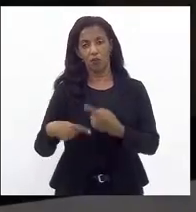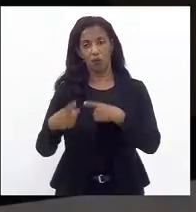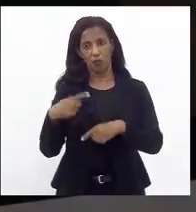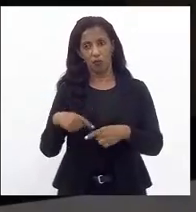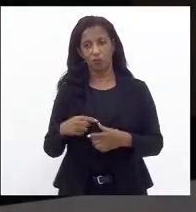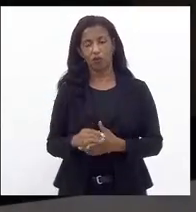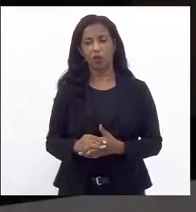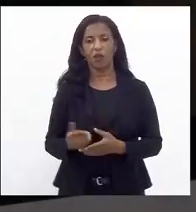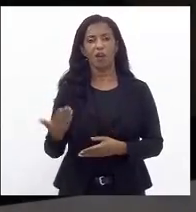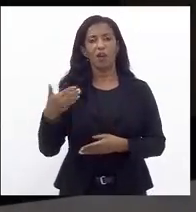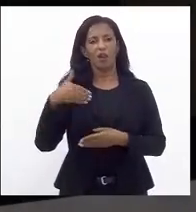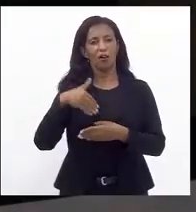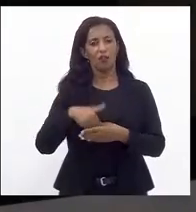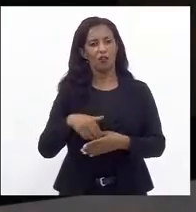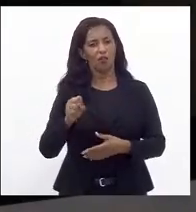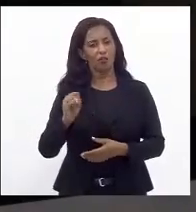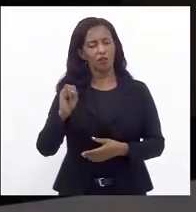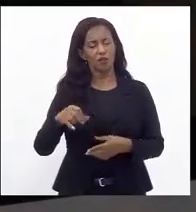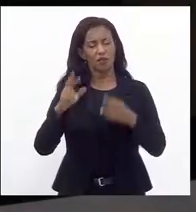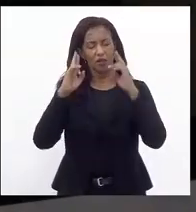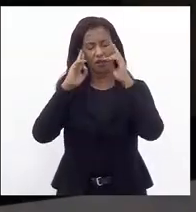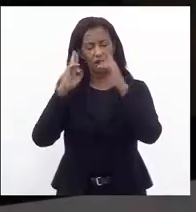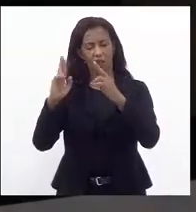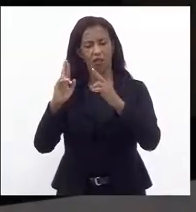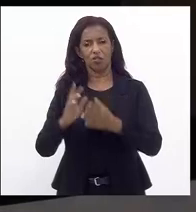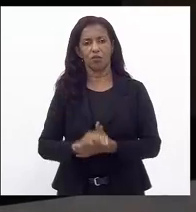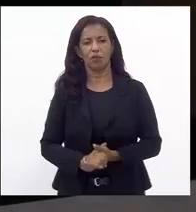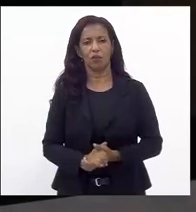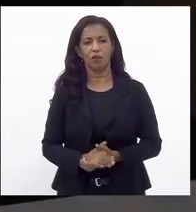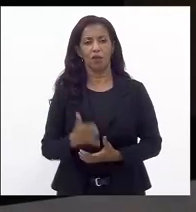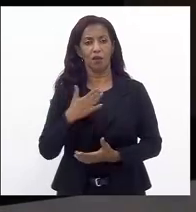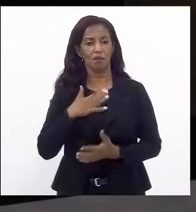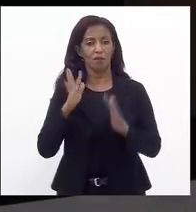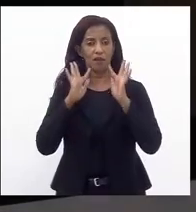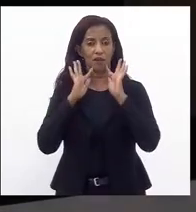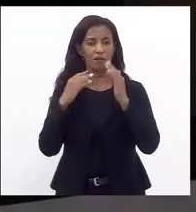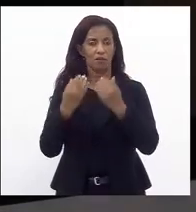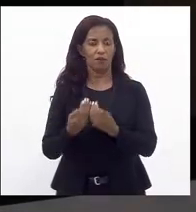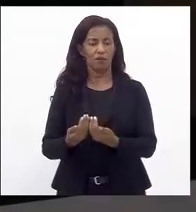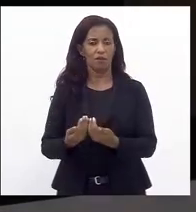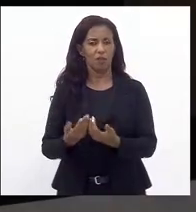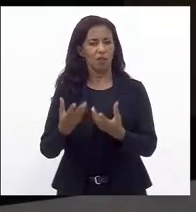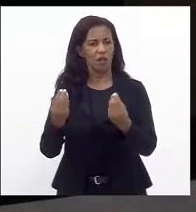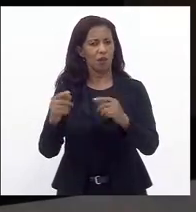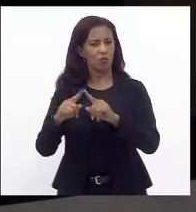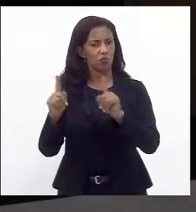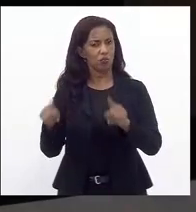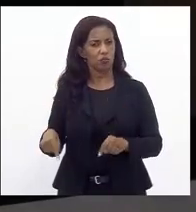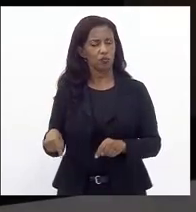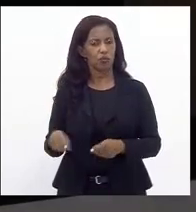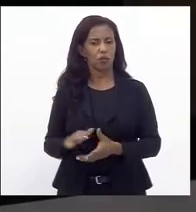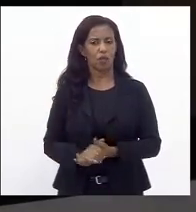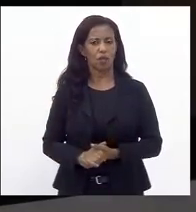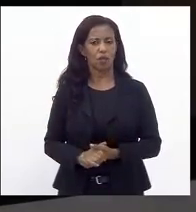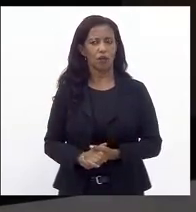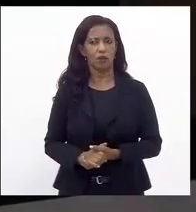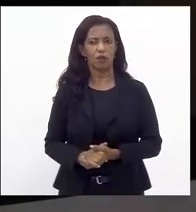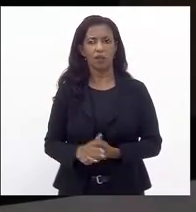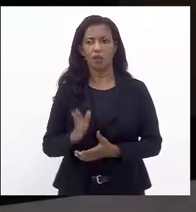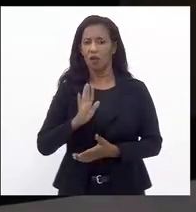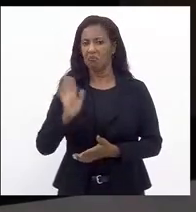voltar ao voto sim e respeito a minha família e a muito servidores aqui que não